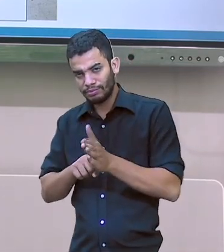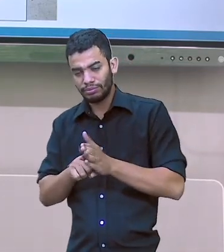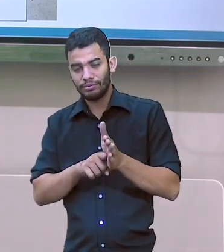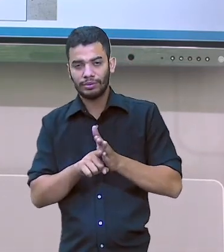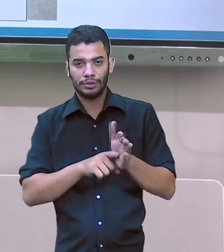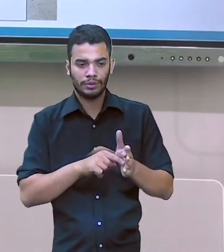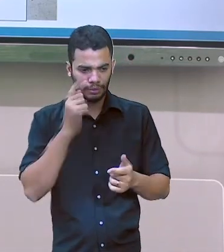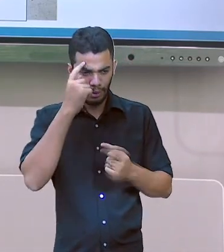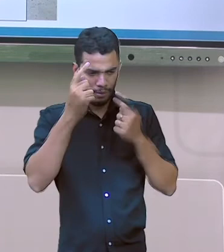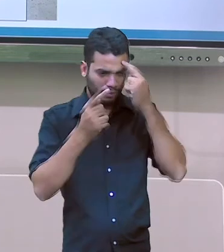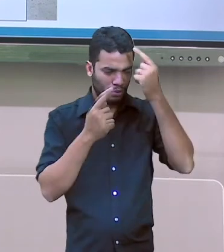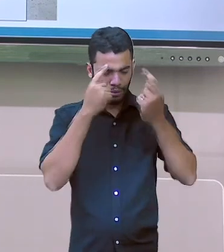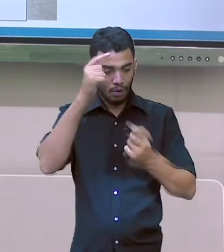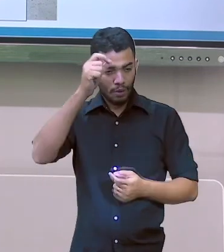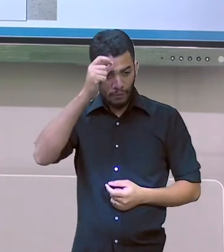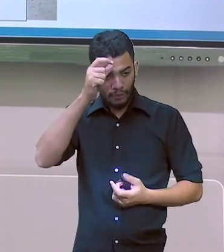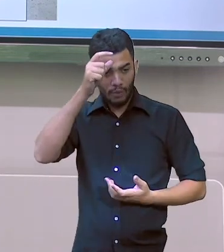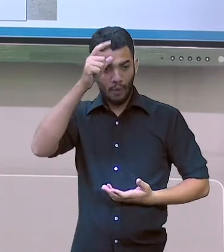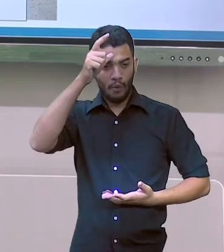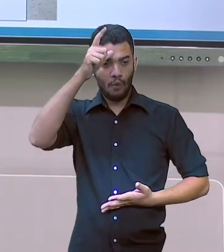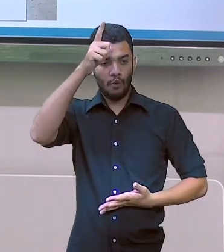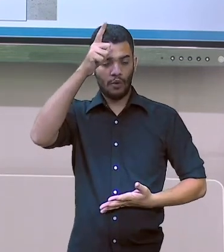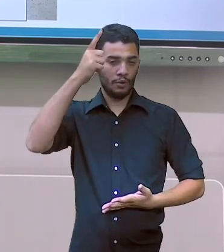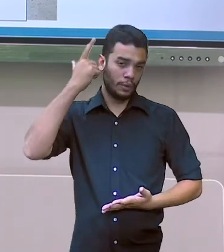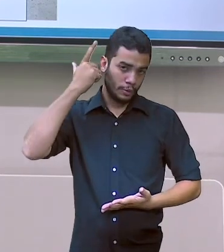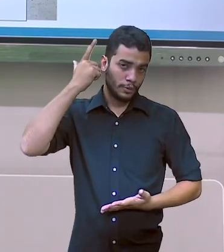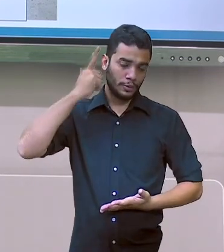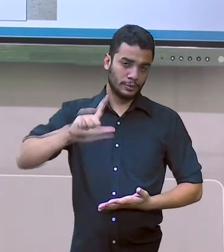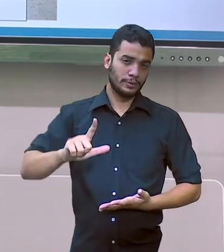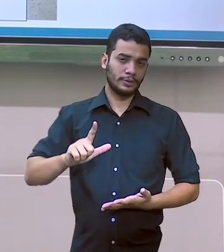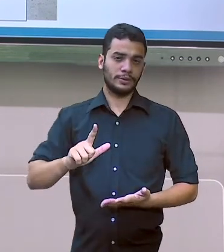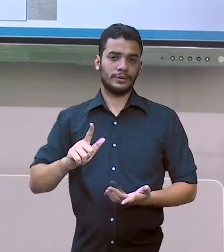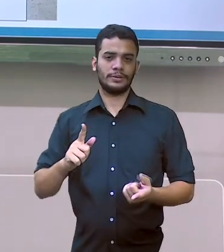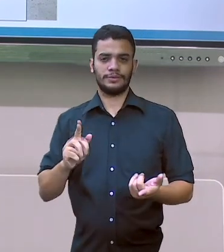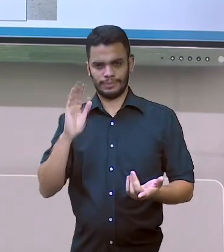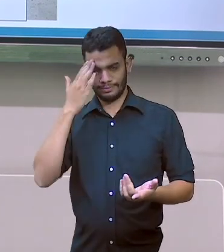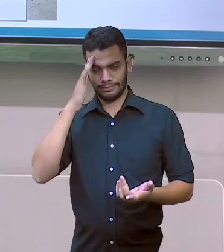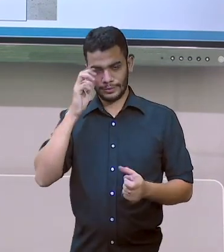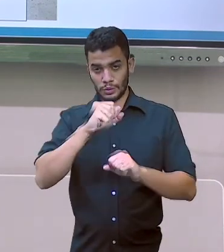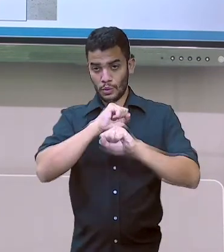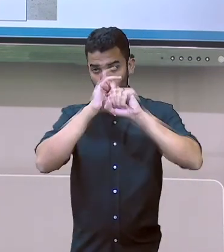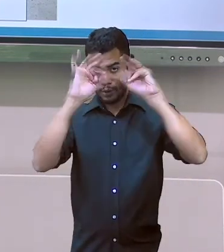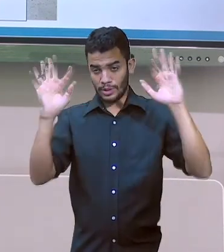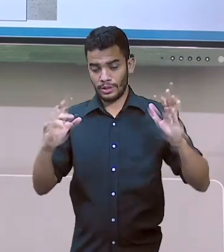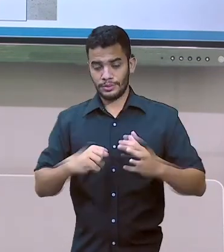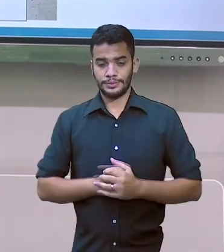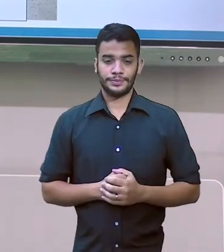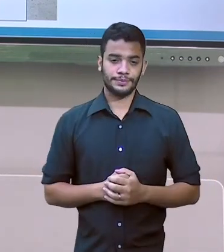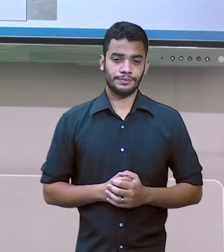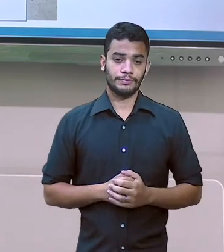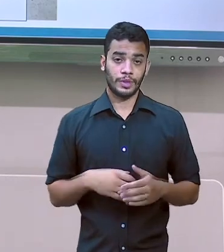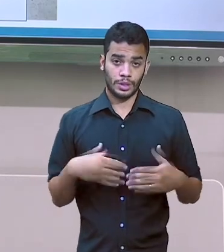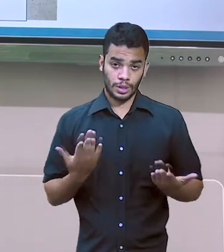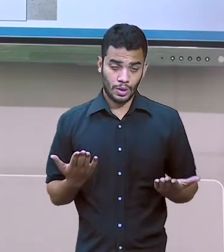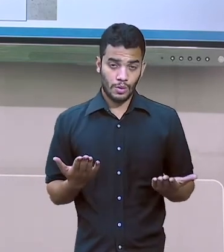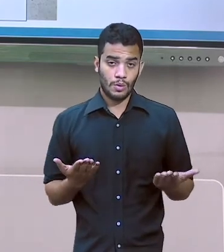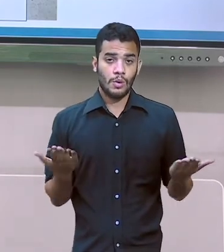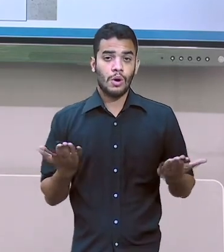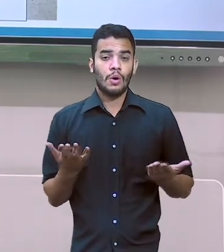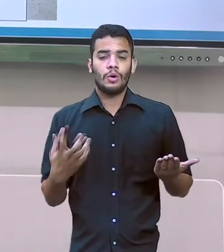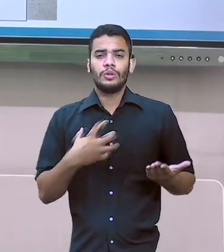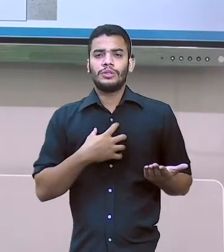criativo para que você se torne o autor da sua história em cada momento. Para